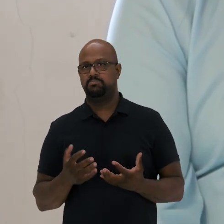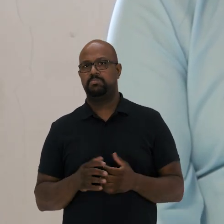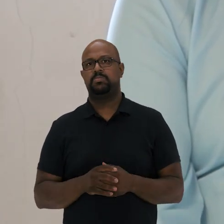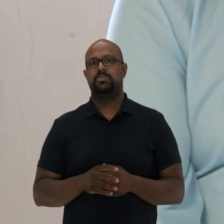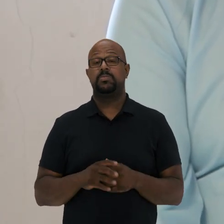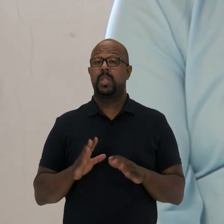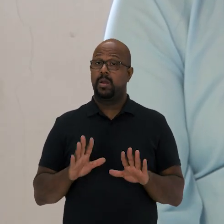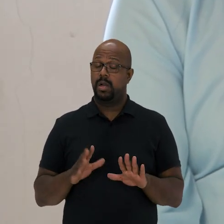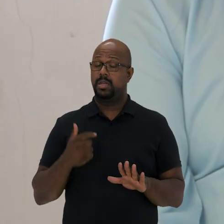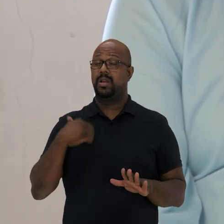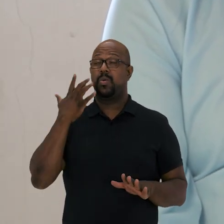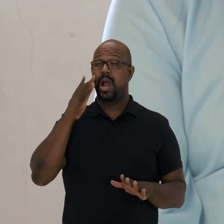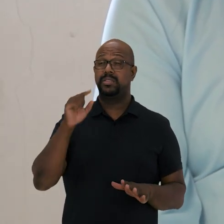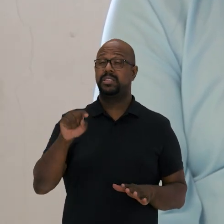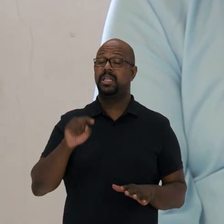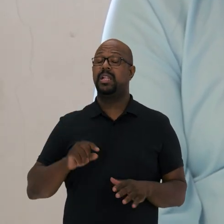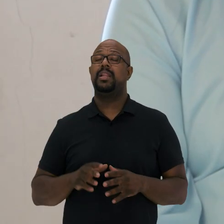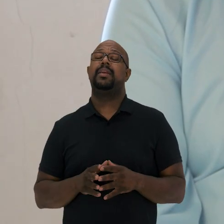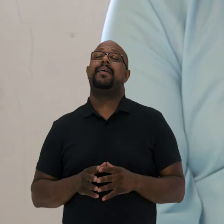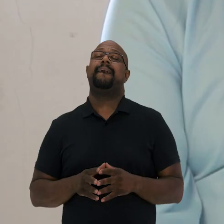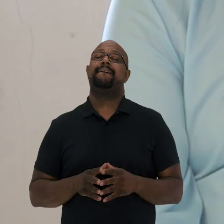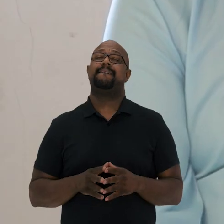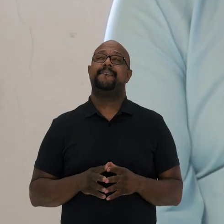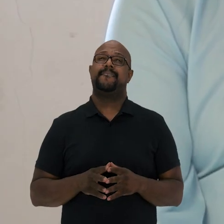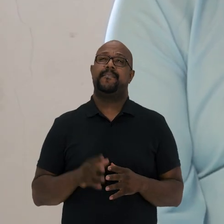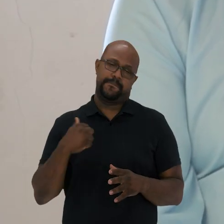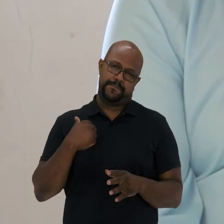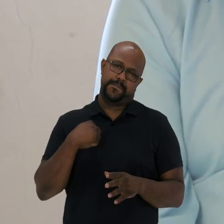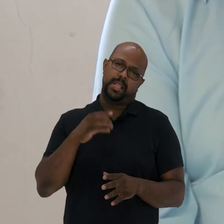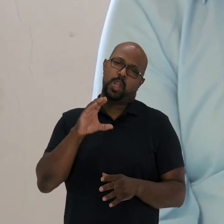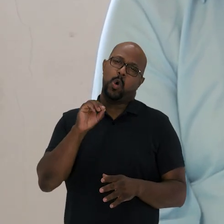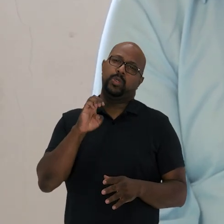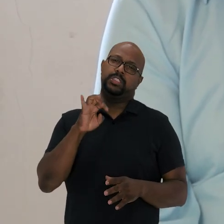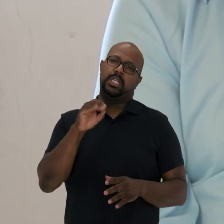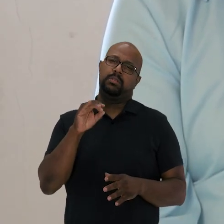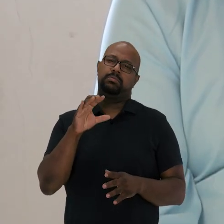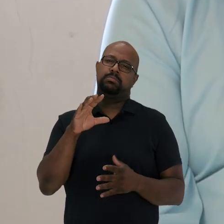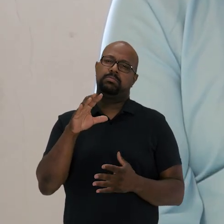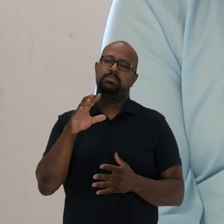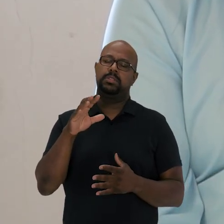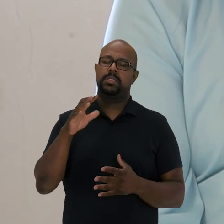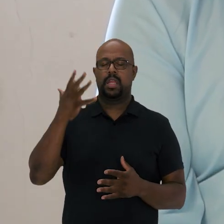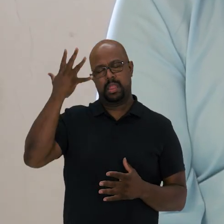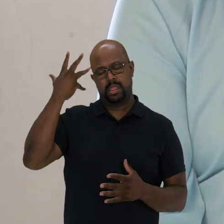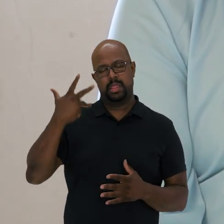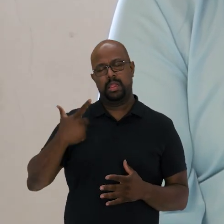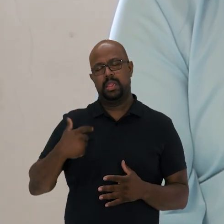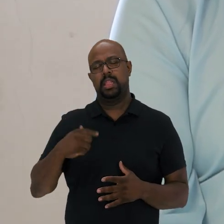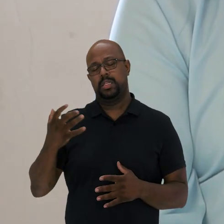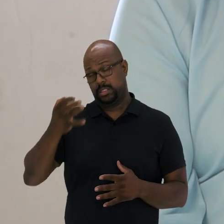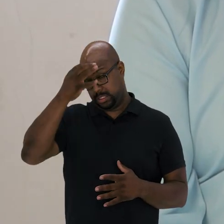fósseis? Olha, eu acho que ele aí os conceitos reencarnacionistas,